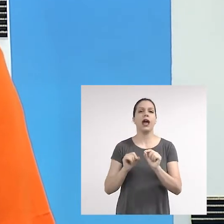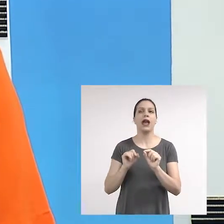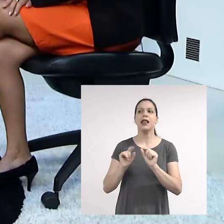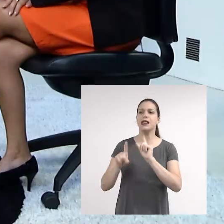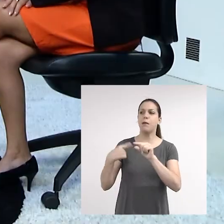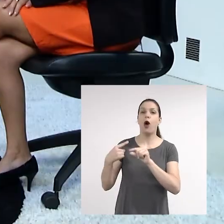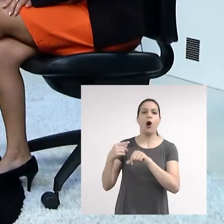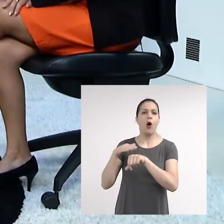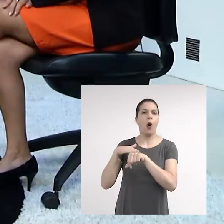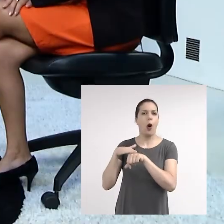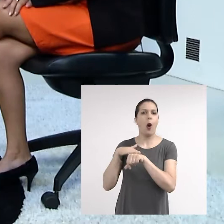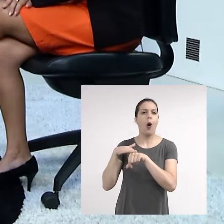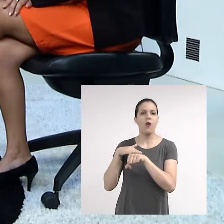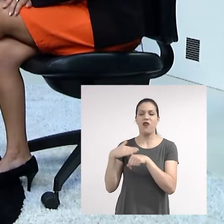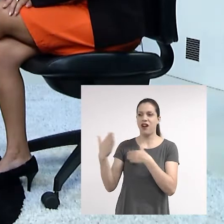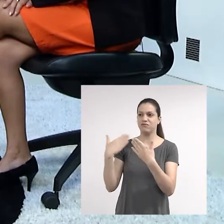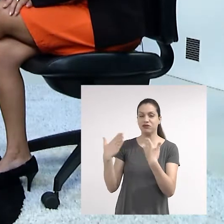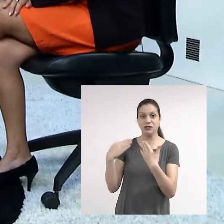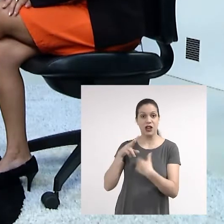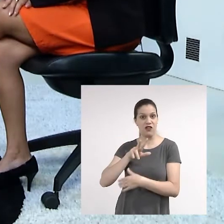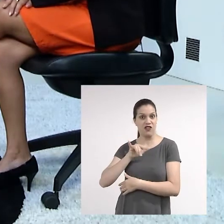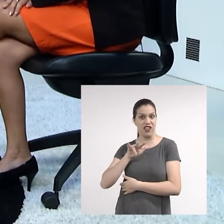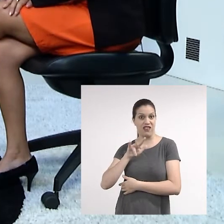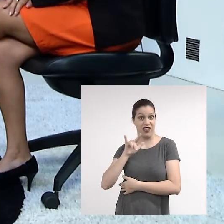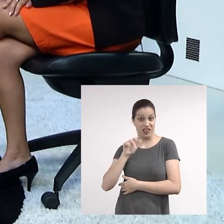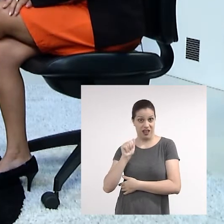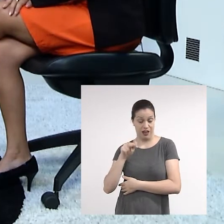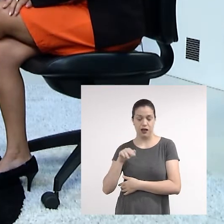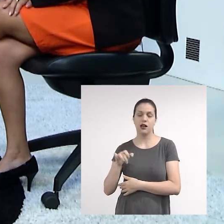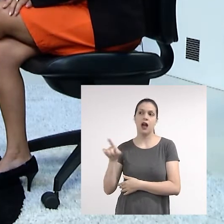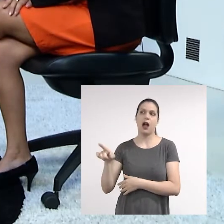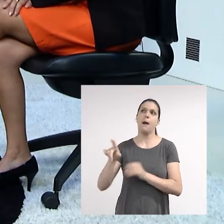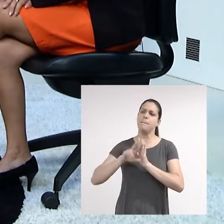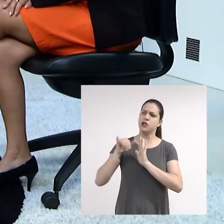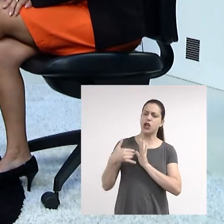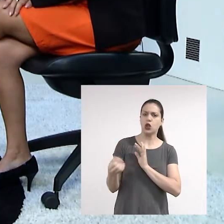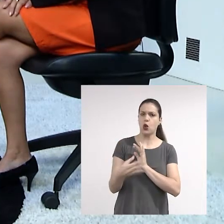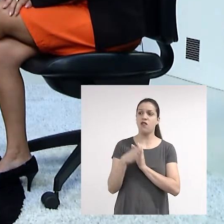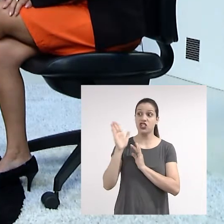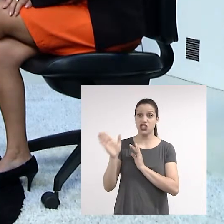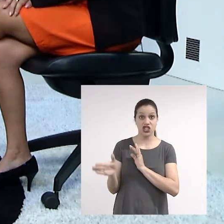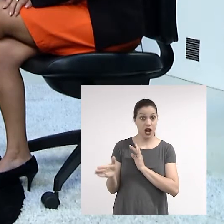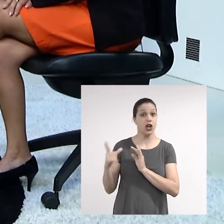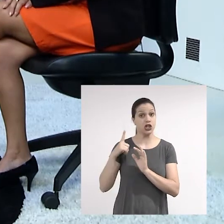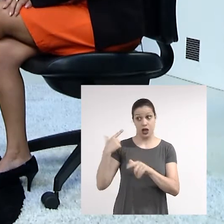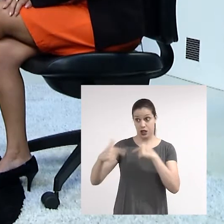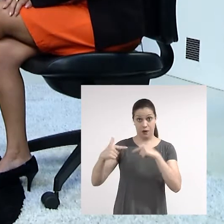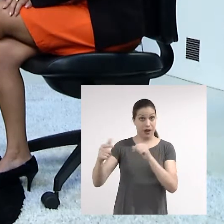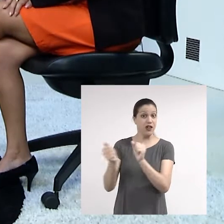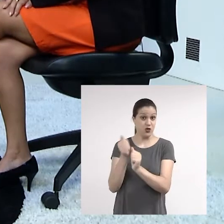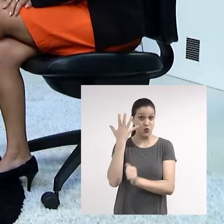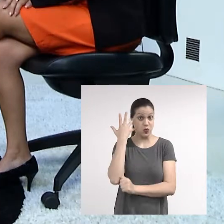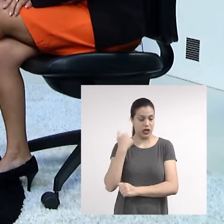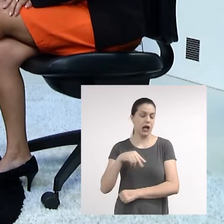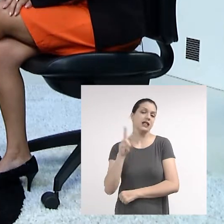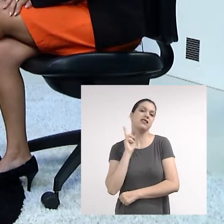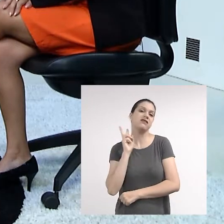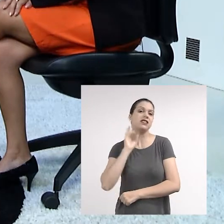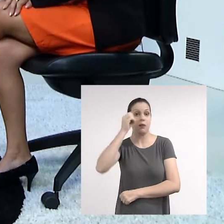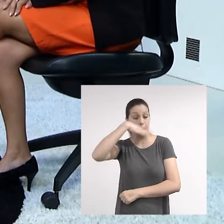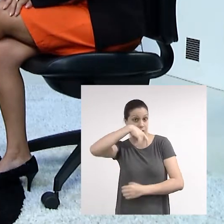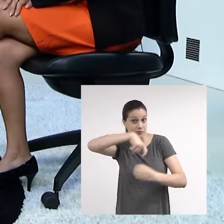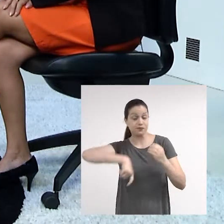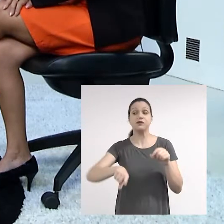de uma conversa que nós tivemos com a Viviane Vaz, lá do Projeto Nova, que já desempenhava esse trabalho aí com as